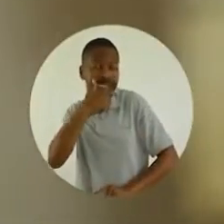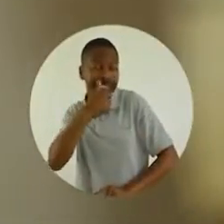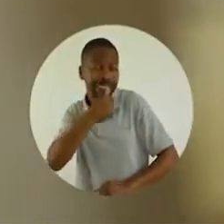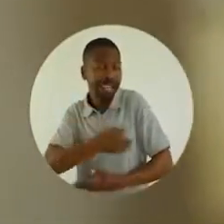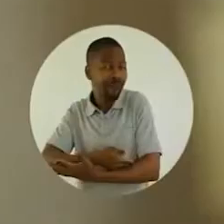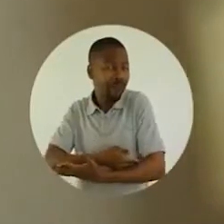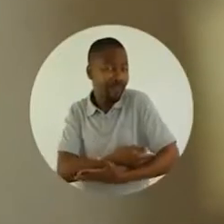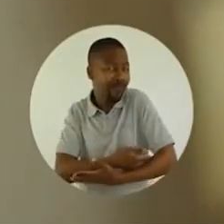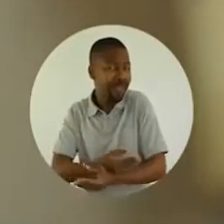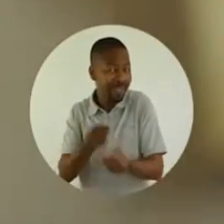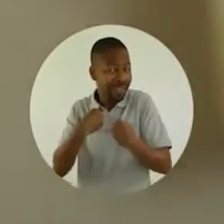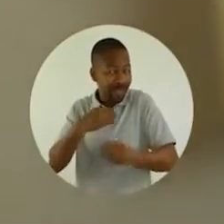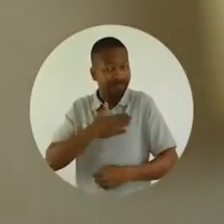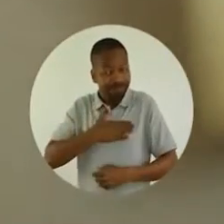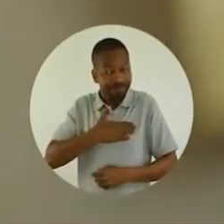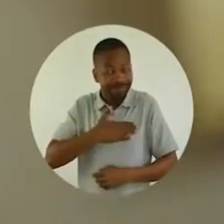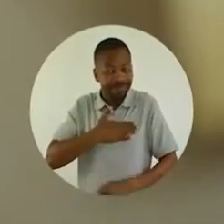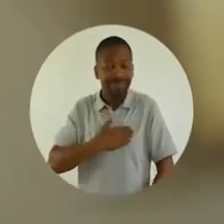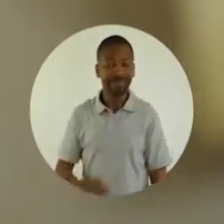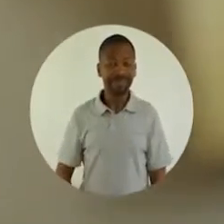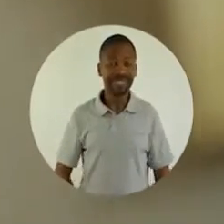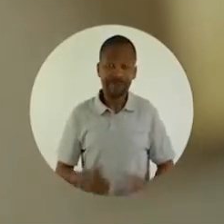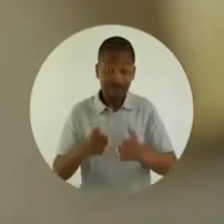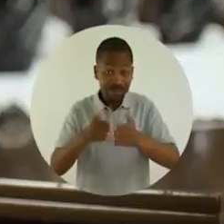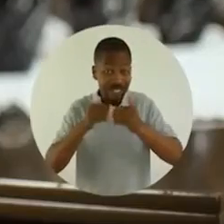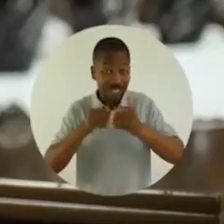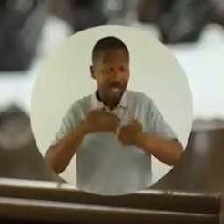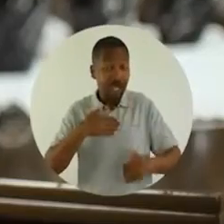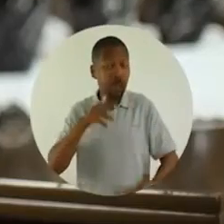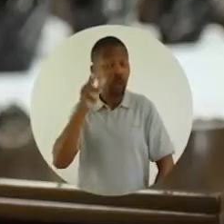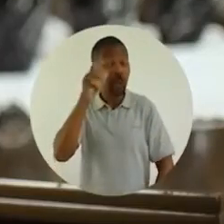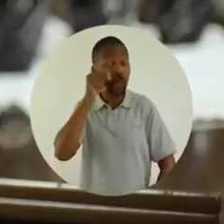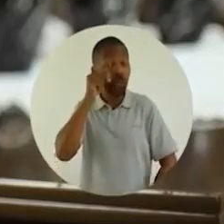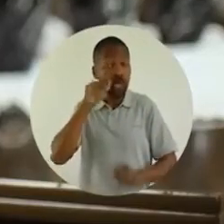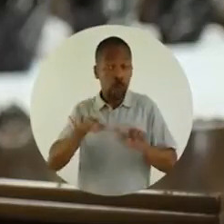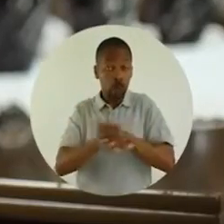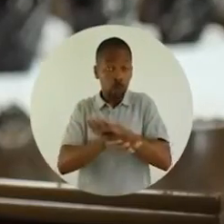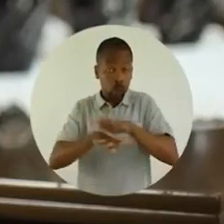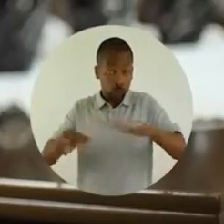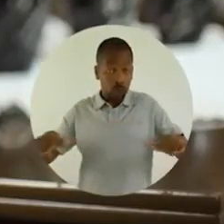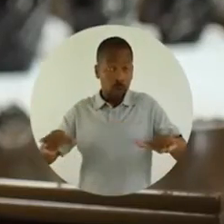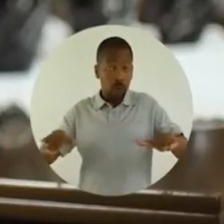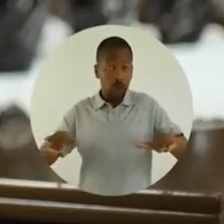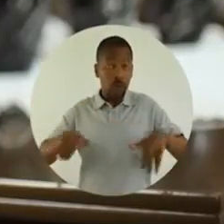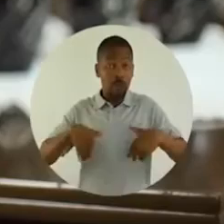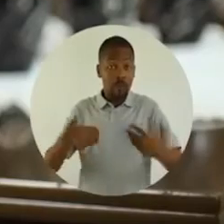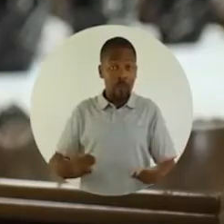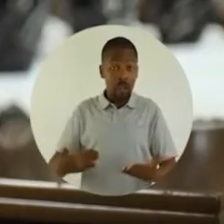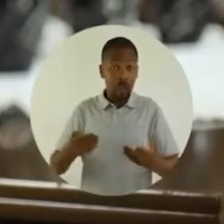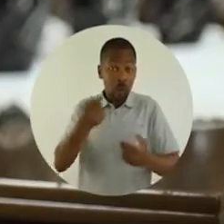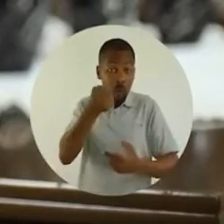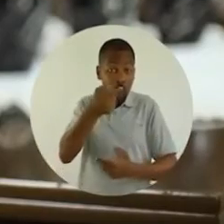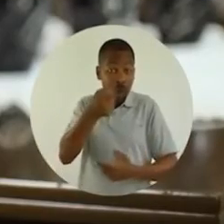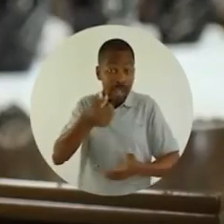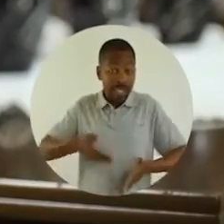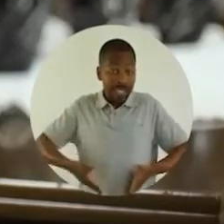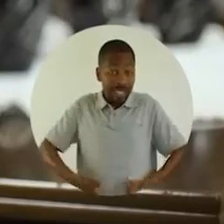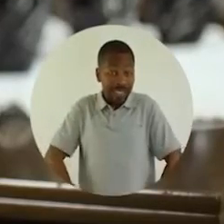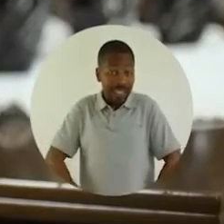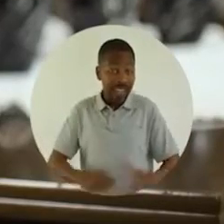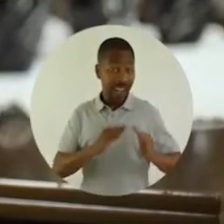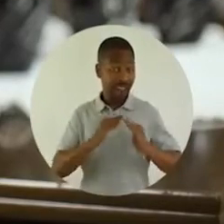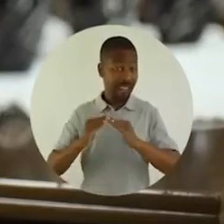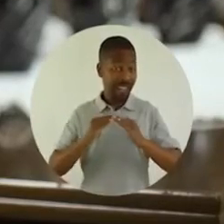esse neném nasceu, você me dá para mim? Pedia. Eu dormia numa esteira. Só que quando ele estava para nascer, a vizinha me